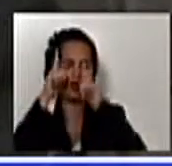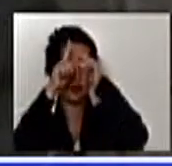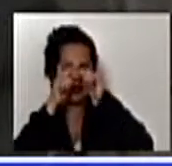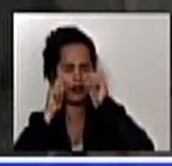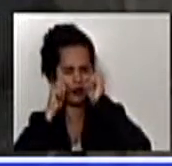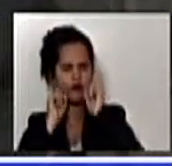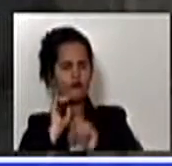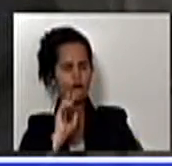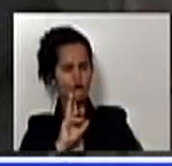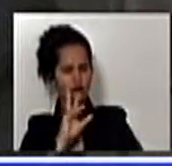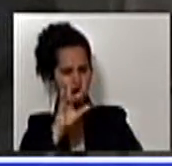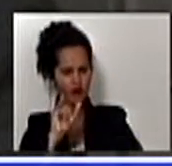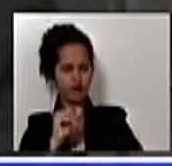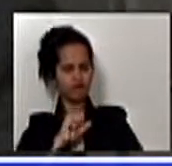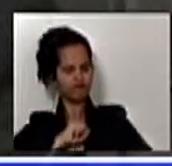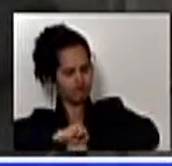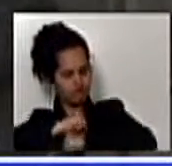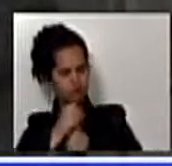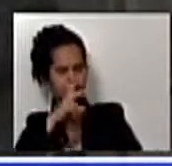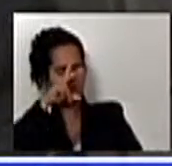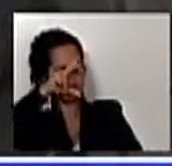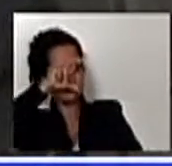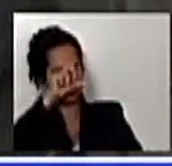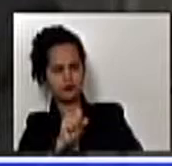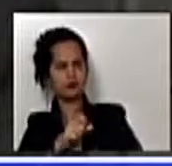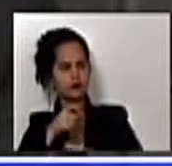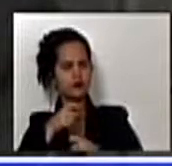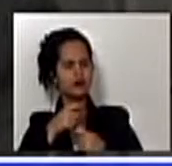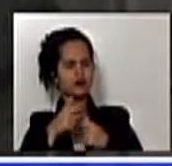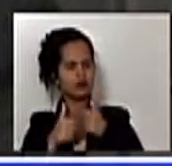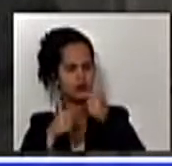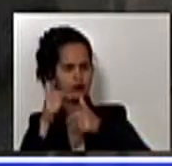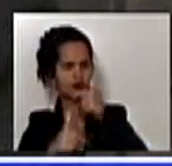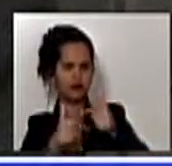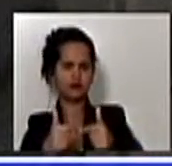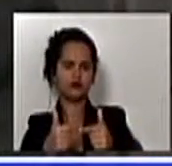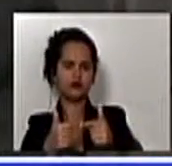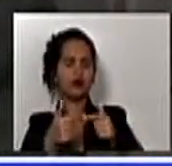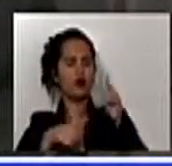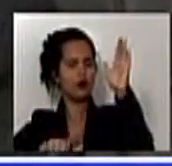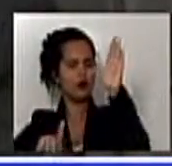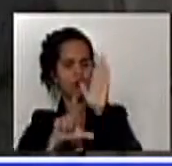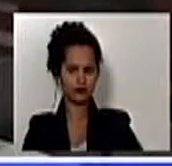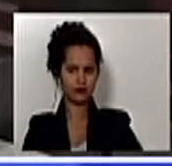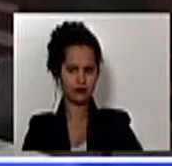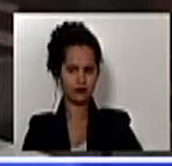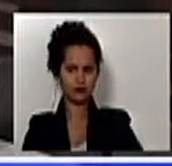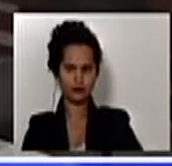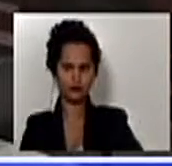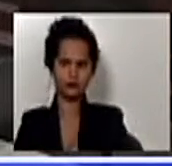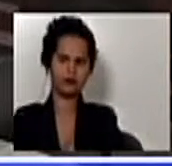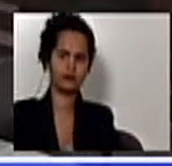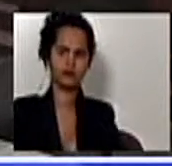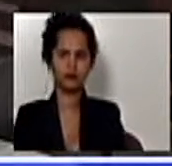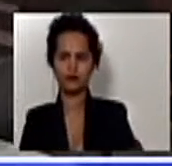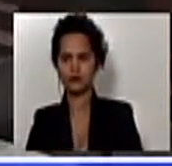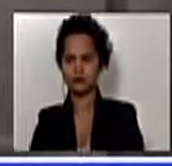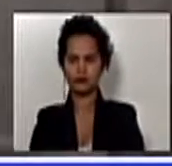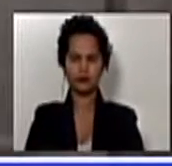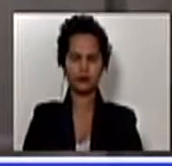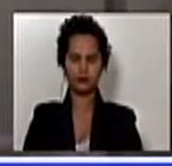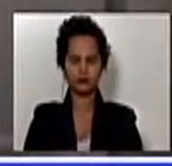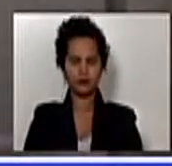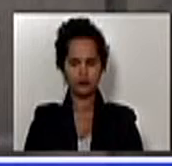continuar bravo, valente, não transigindo no cumprimento da lei. Quero agradecer aqui